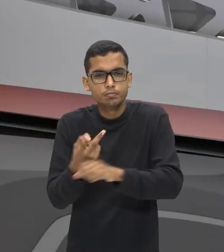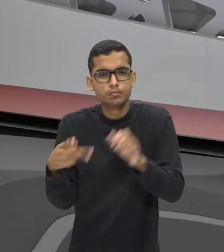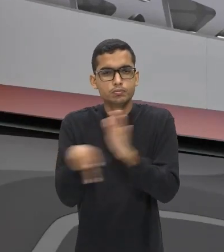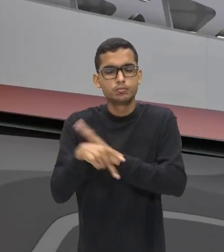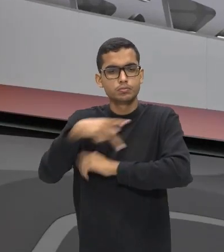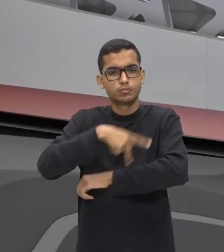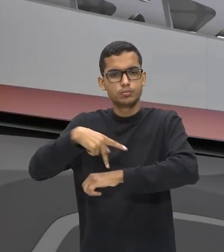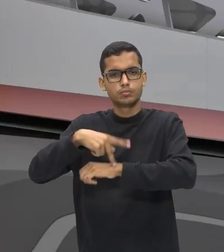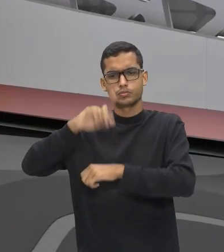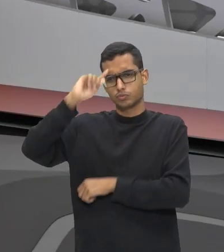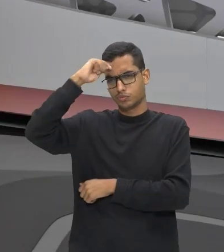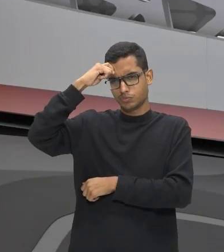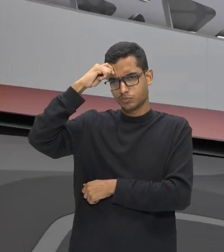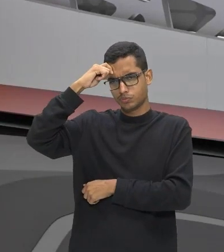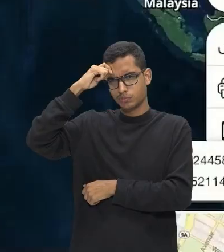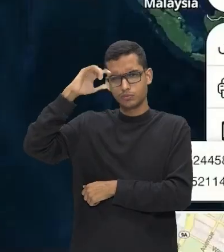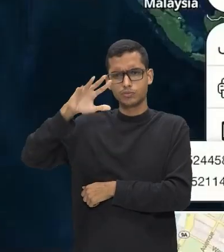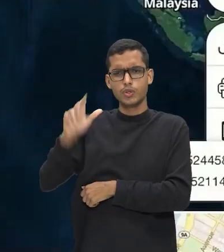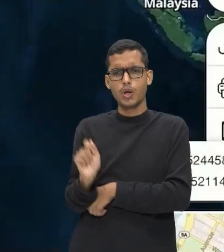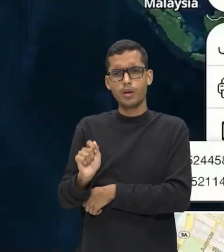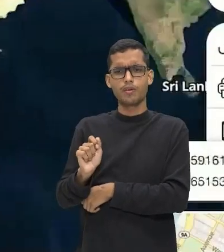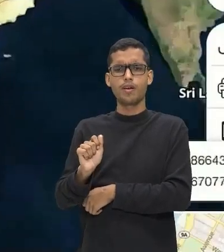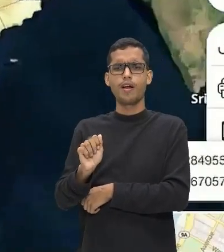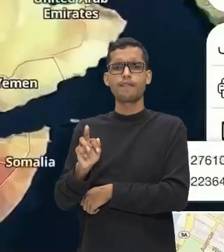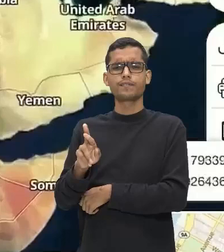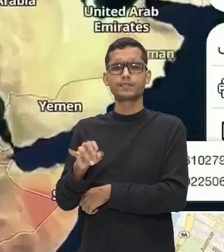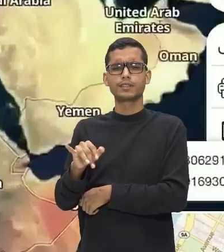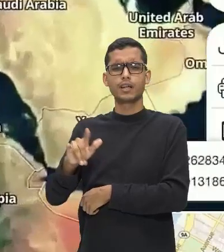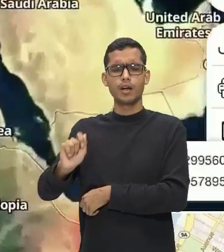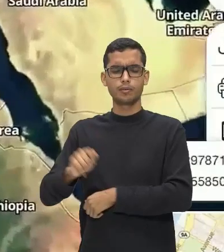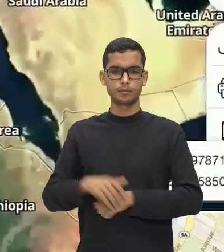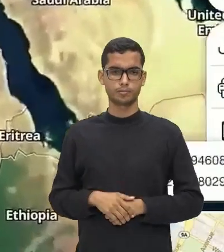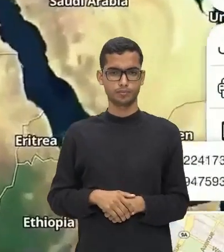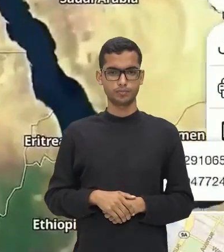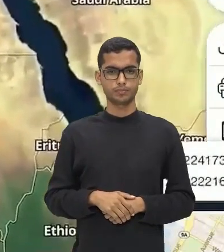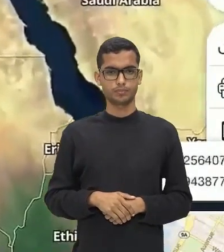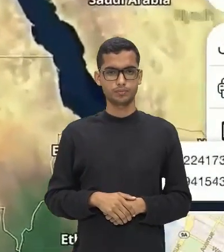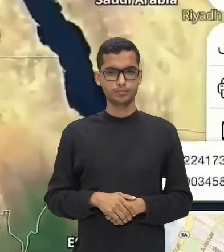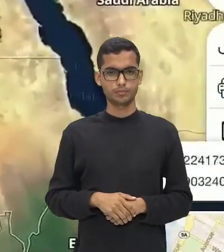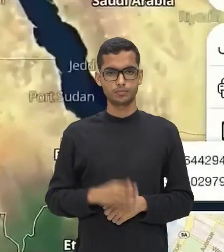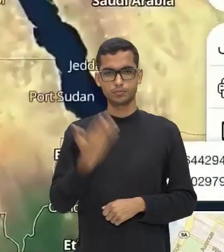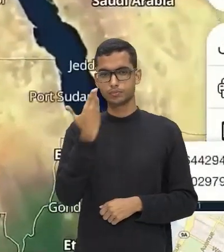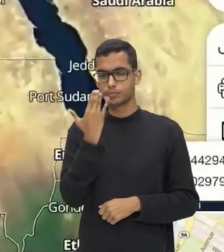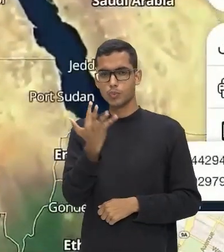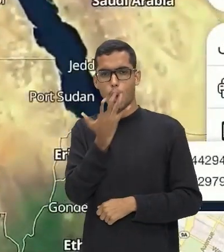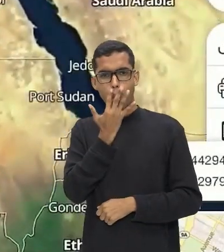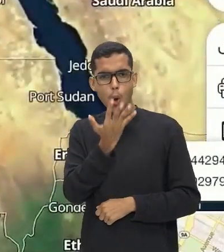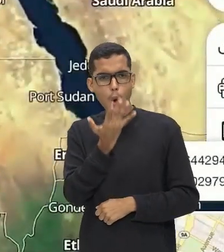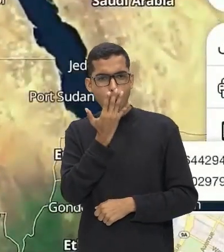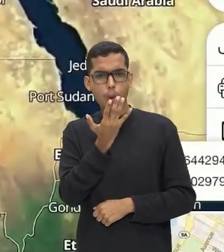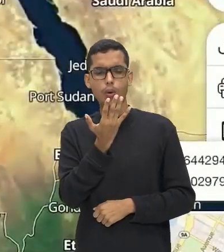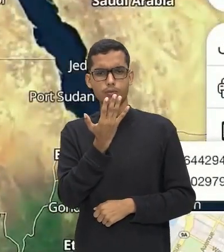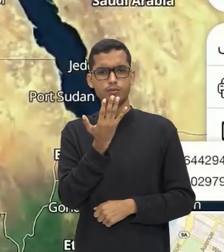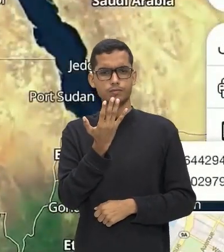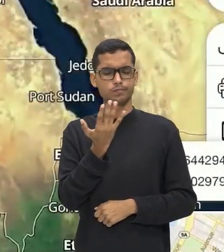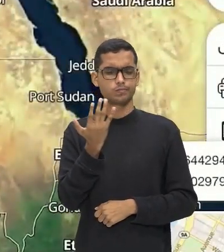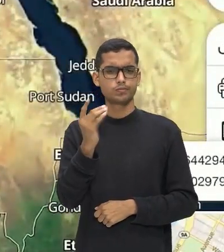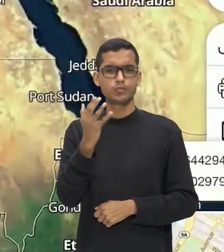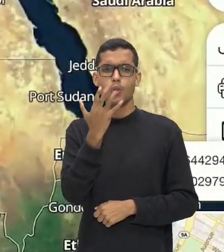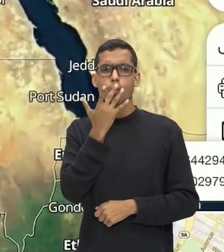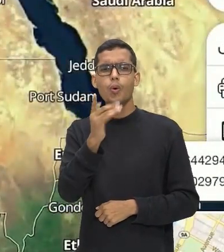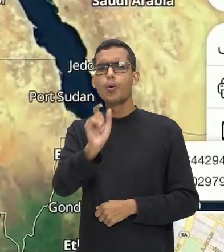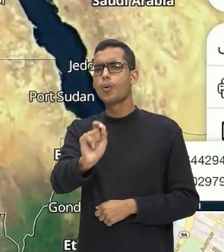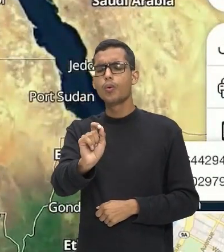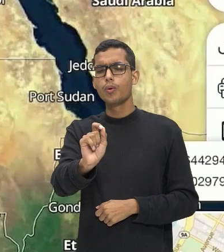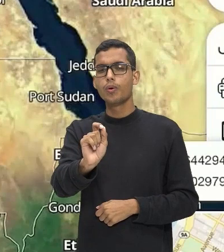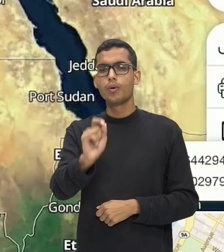encontramos a África. O que é o deserto do Saara? Toda essa porção amarelada aqui, ó. Isso aqui faz parte do chamado deserto